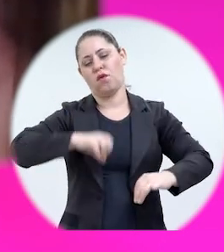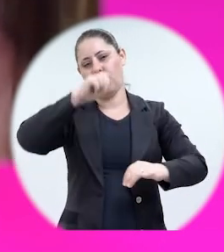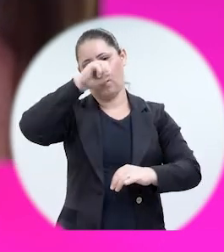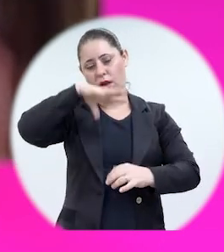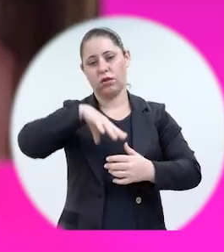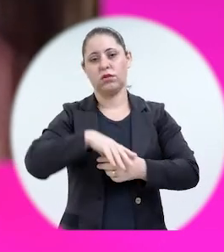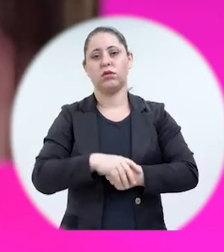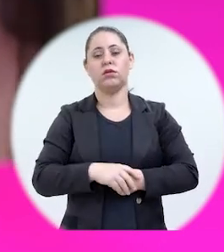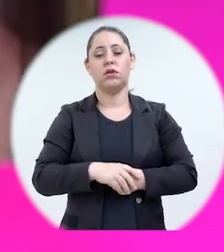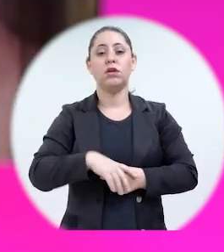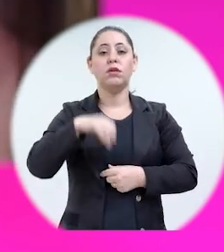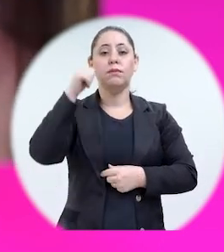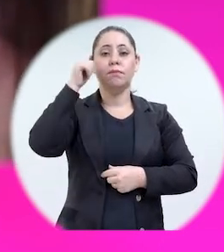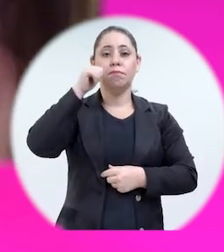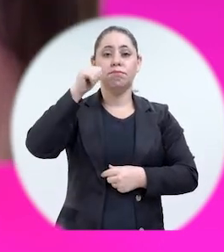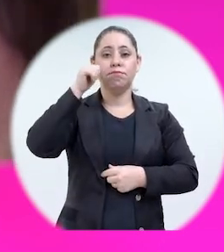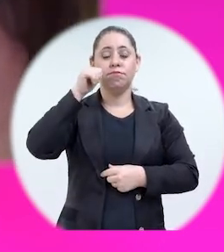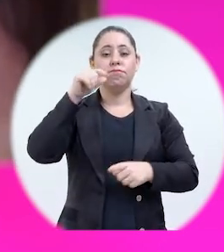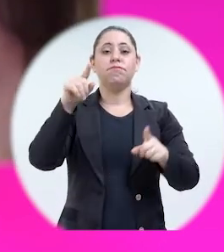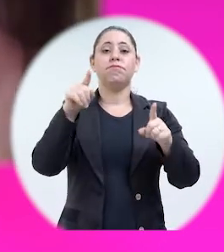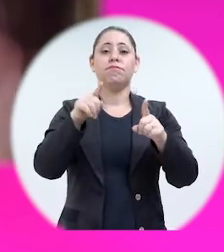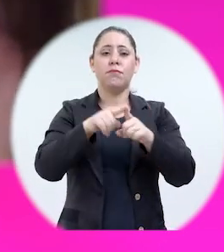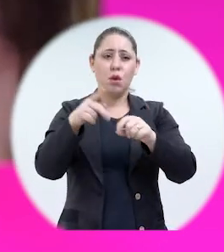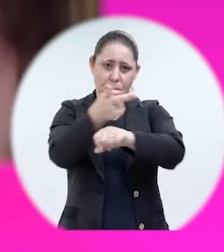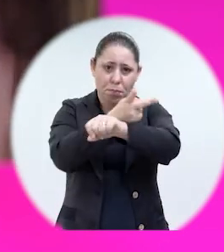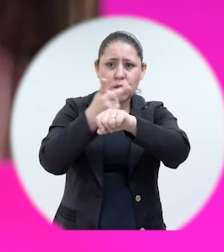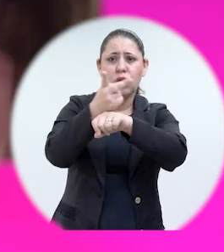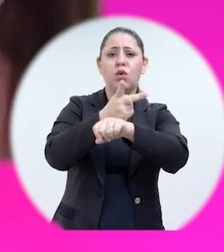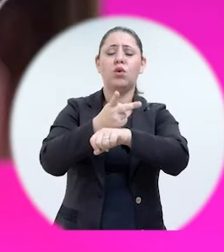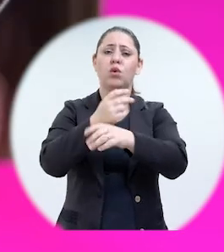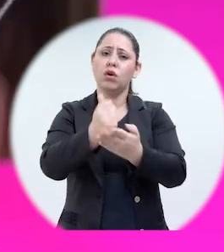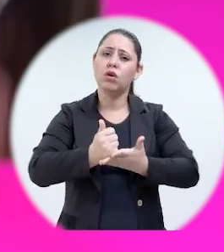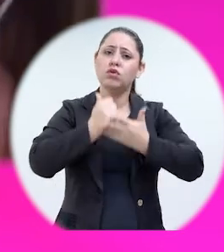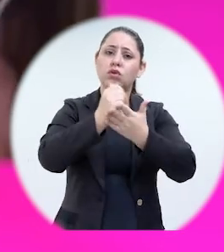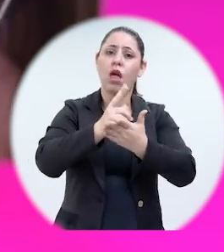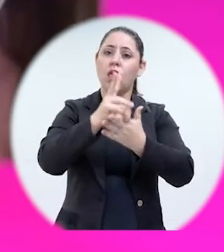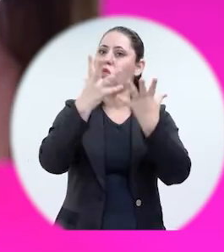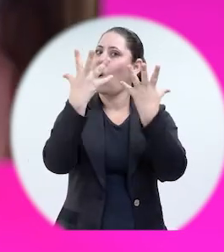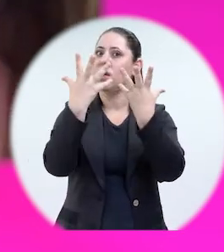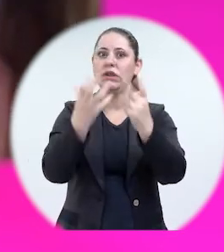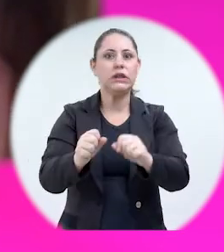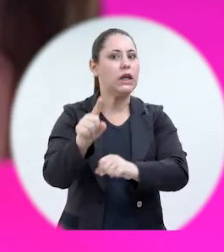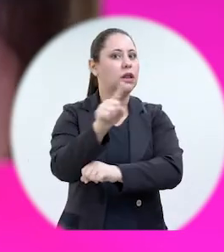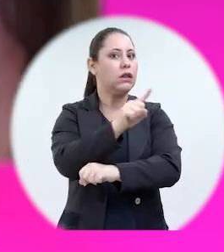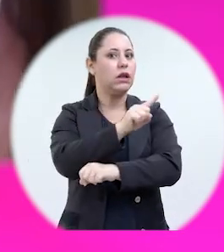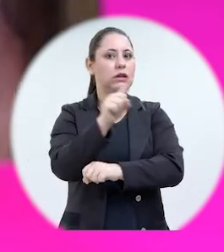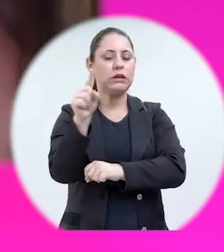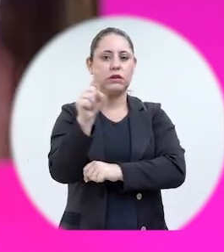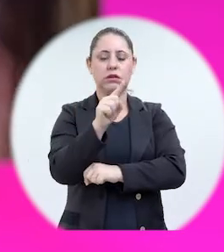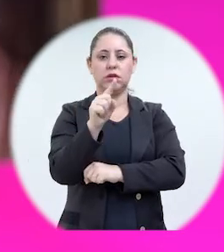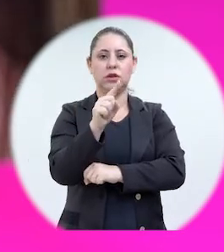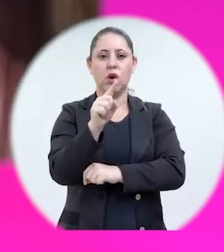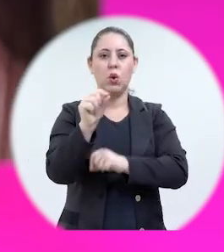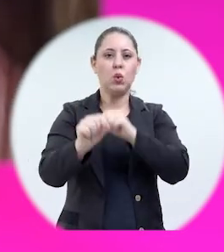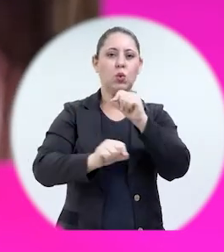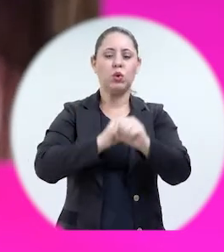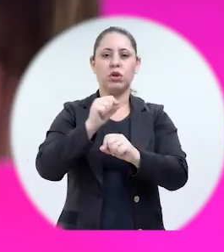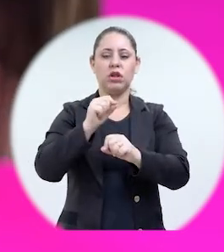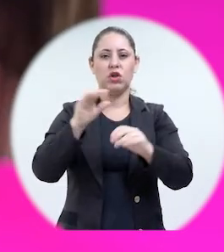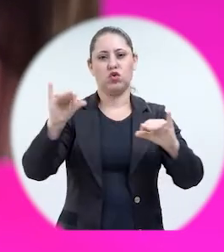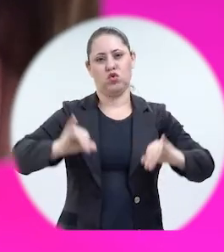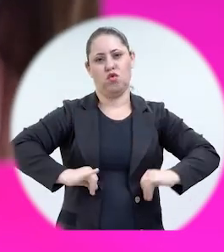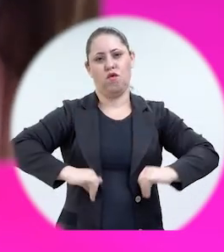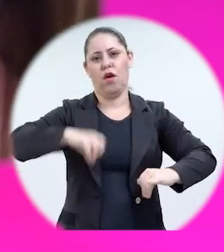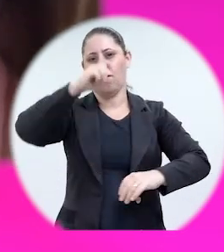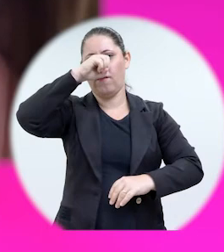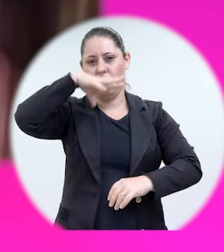sofrem violência. E mulheres, busquem ajuda, não se permitam